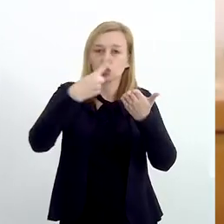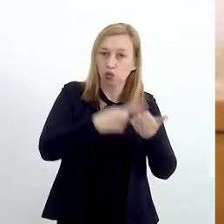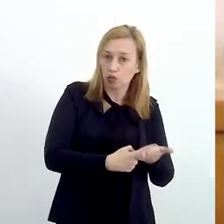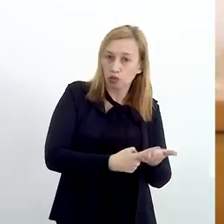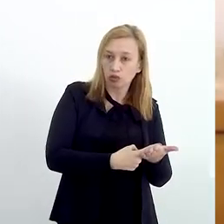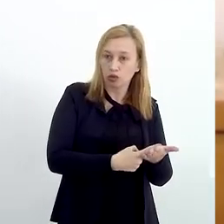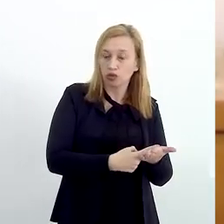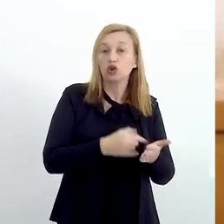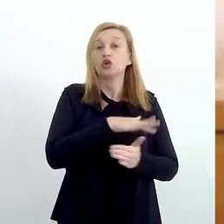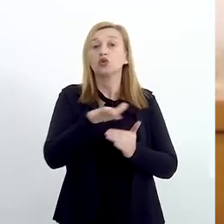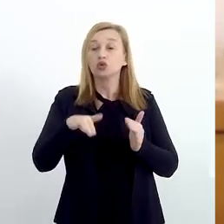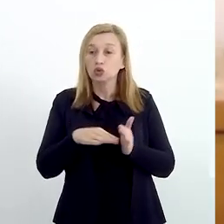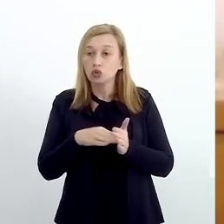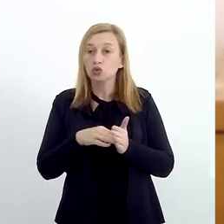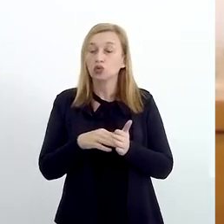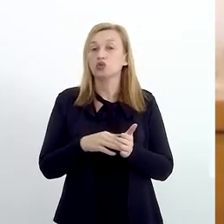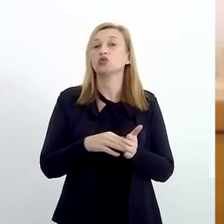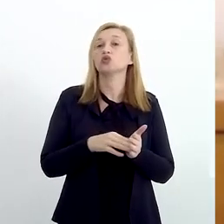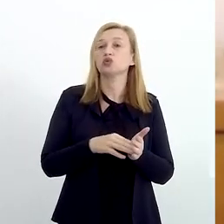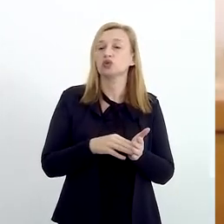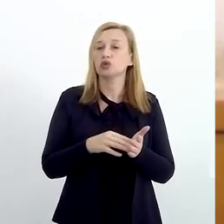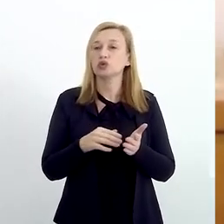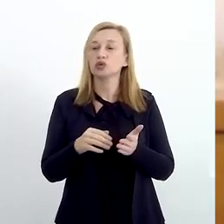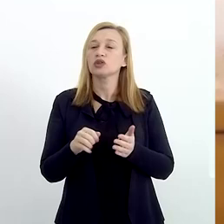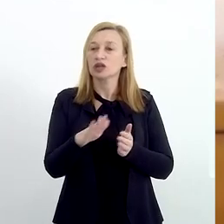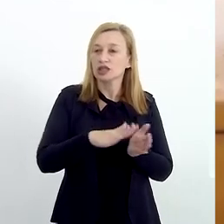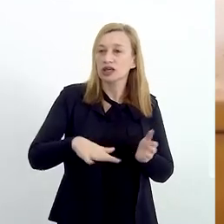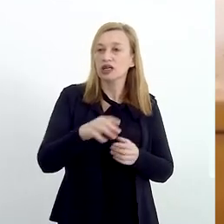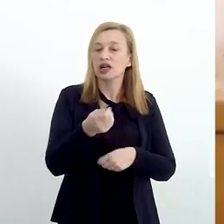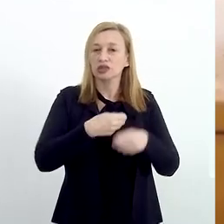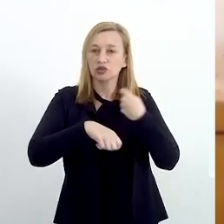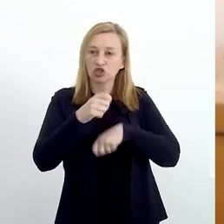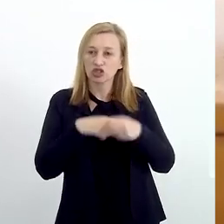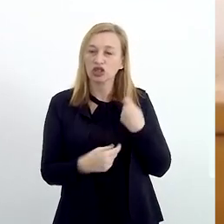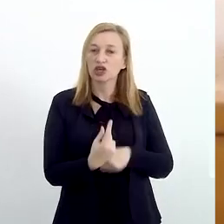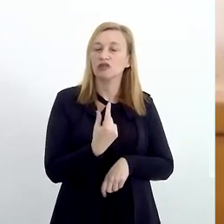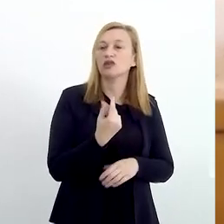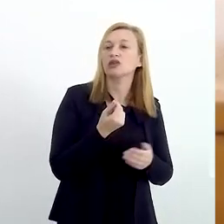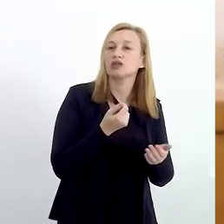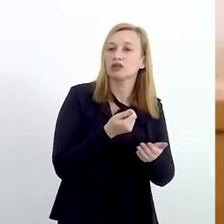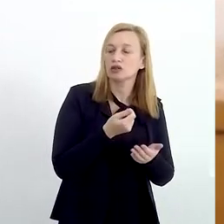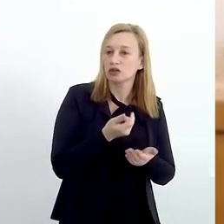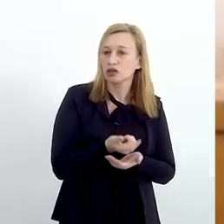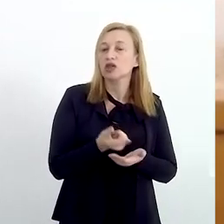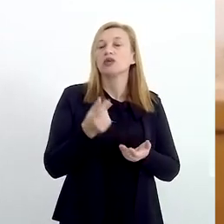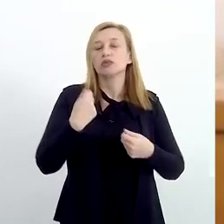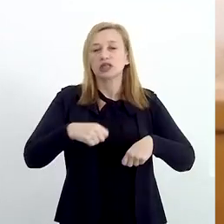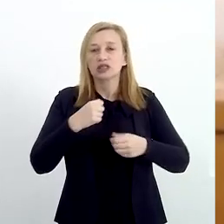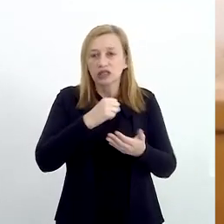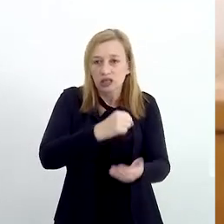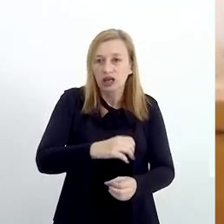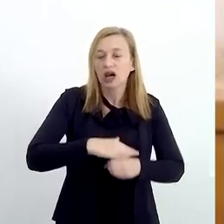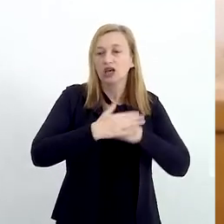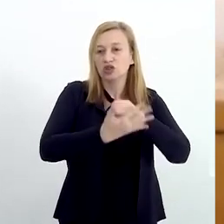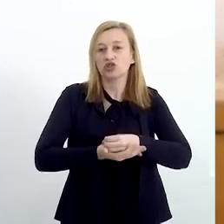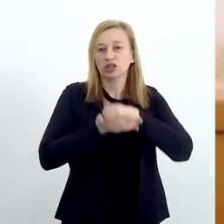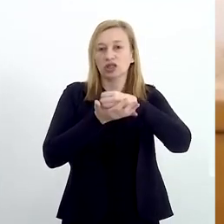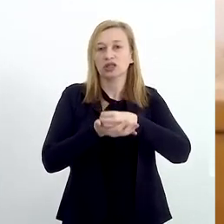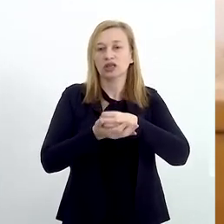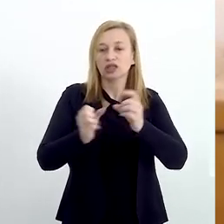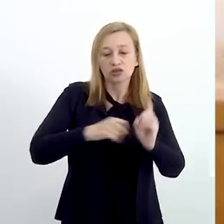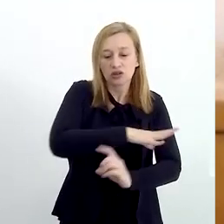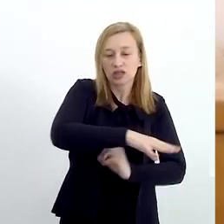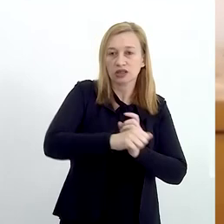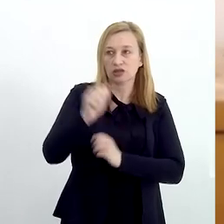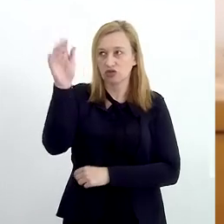uma série de compromissos todos os custos administrativos erótico a tem que ser feito porque essa é uma o que ter sustentabilidade